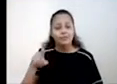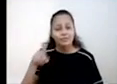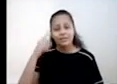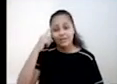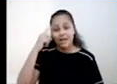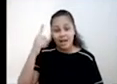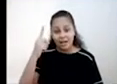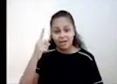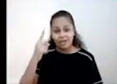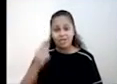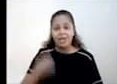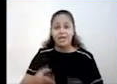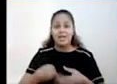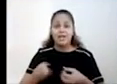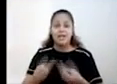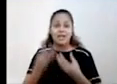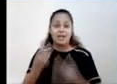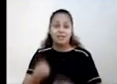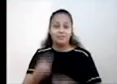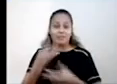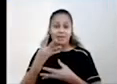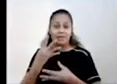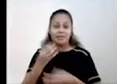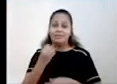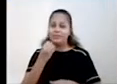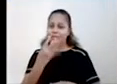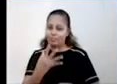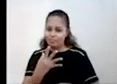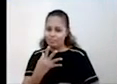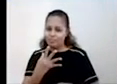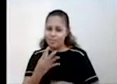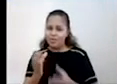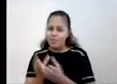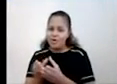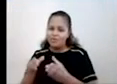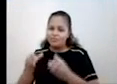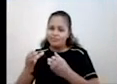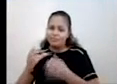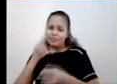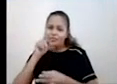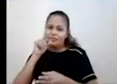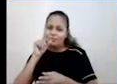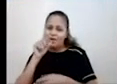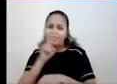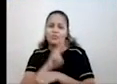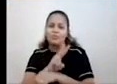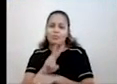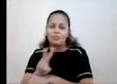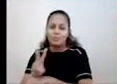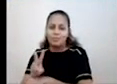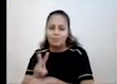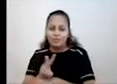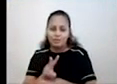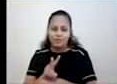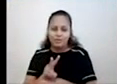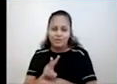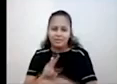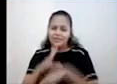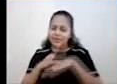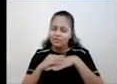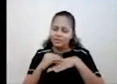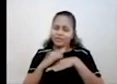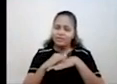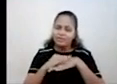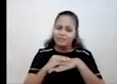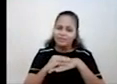Você acha que a inspiração dele foi boa? O ninho de um pássaro transmite mesmo essa sensação de proteção e aconchego?